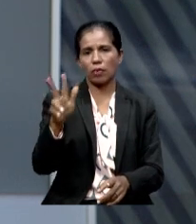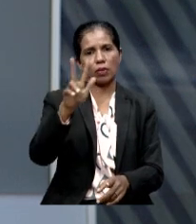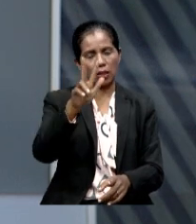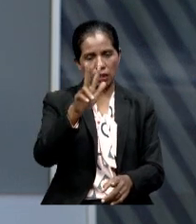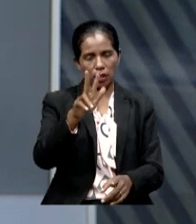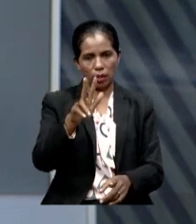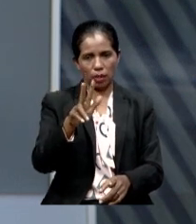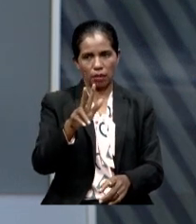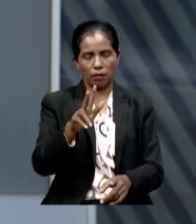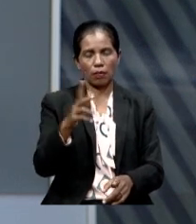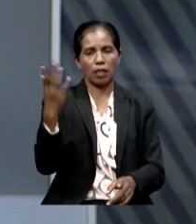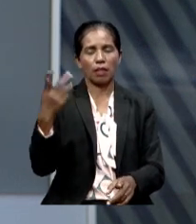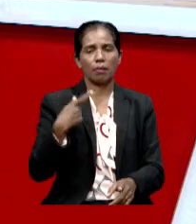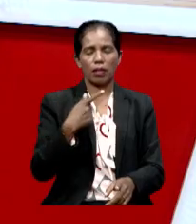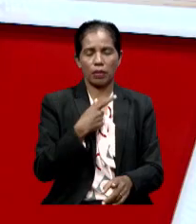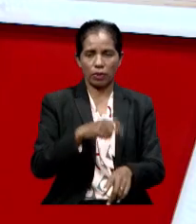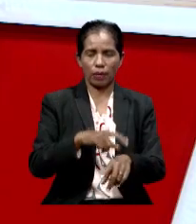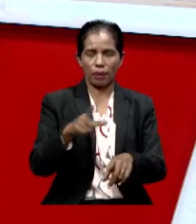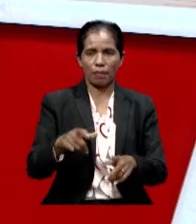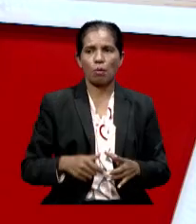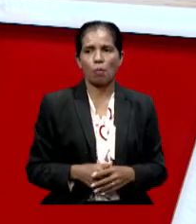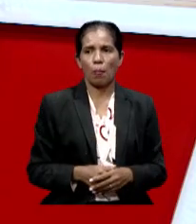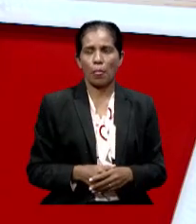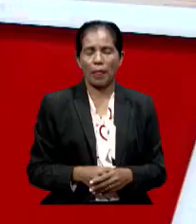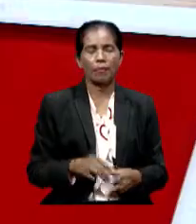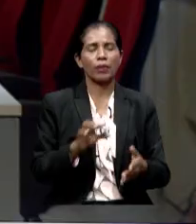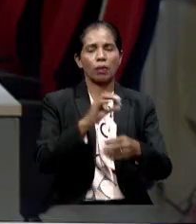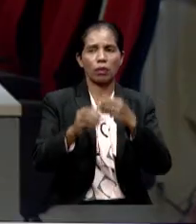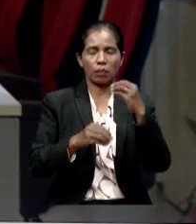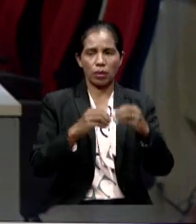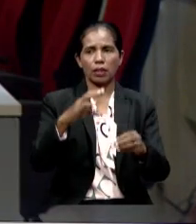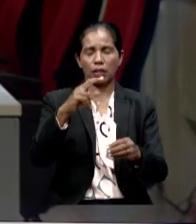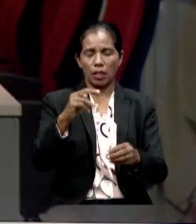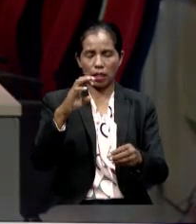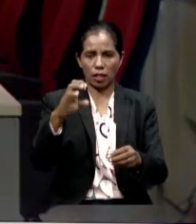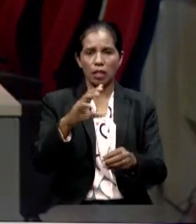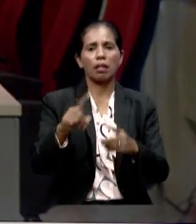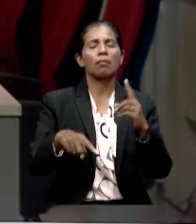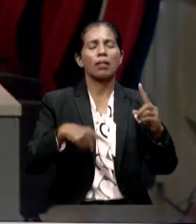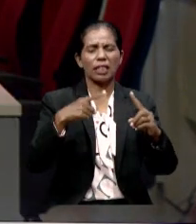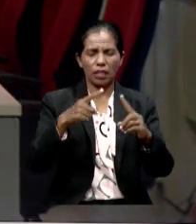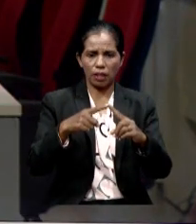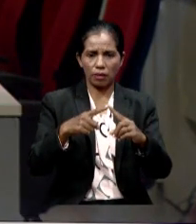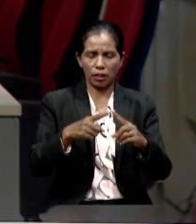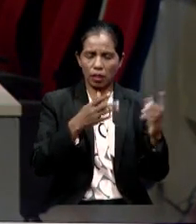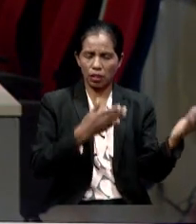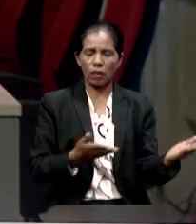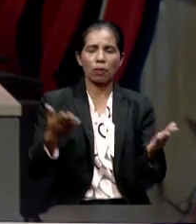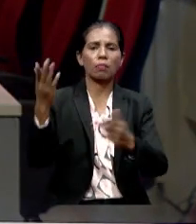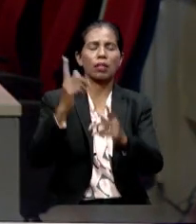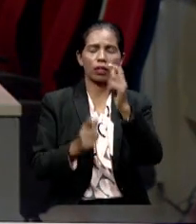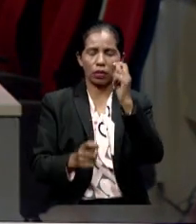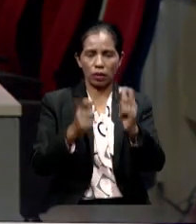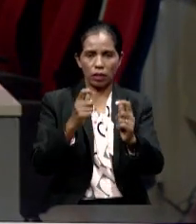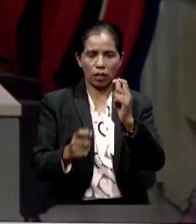2023 ba eleição parlamentar. Sim, relaciona o prometo na BMACN Halona, banheira Maxei Haruka Baia Tribunal